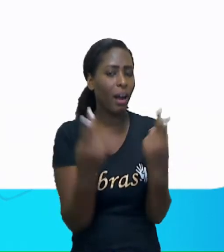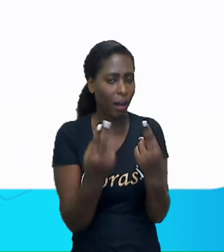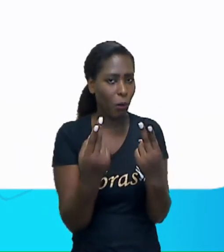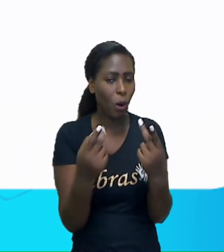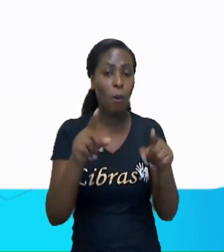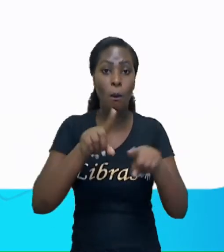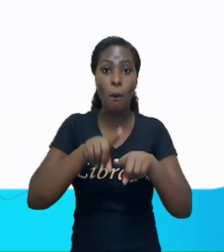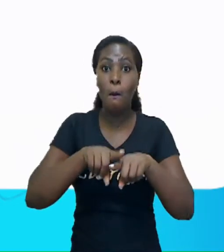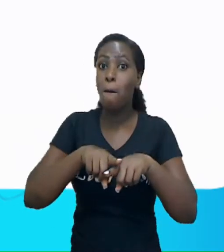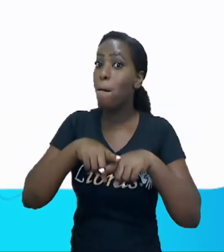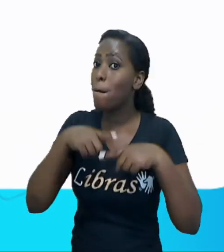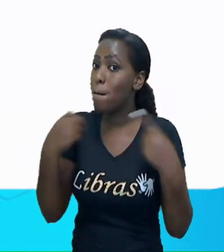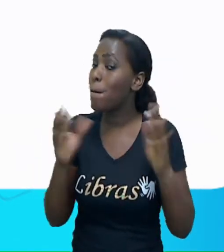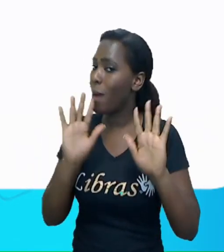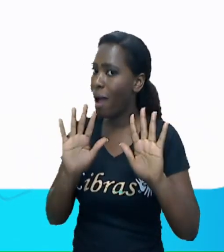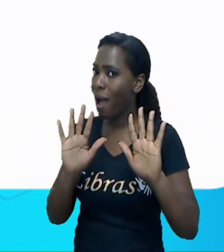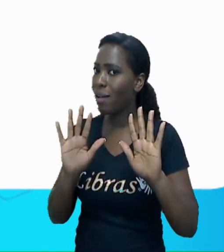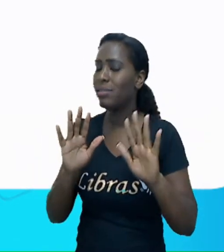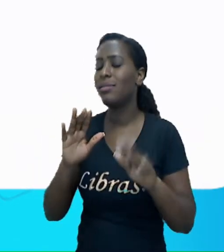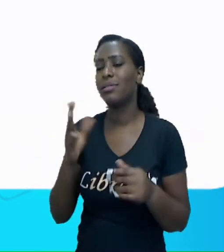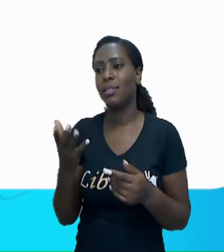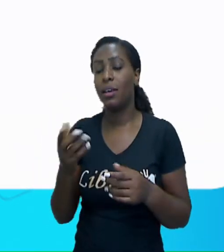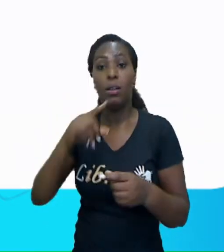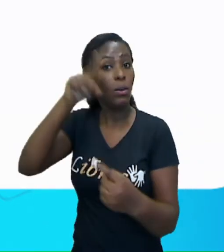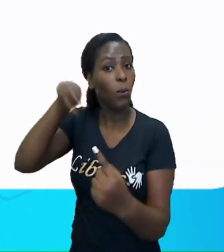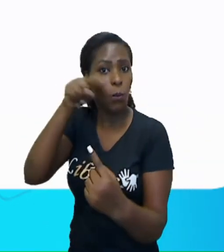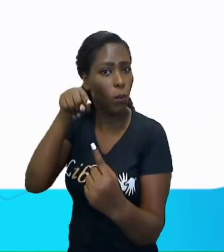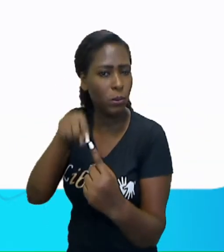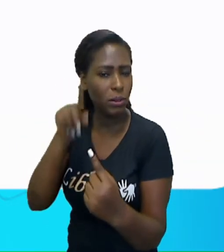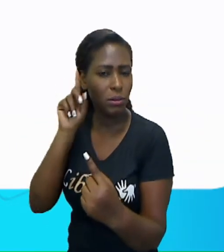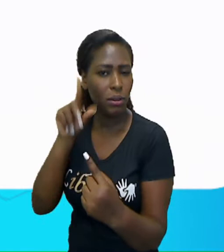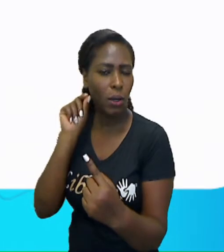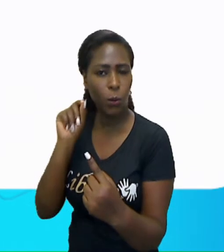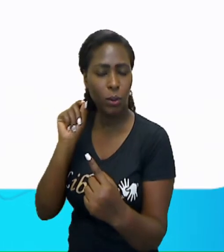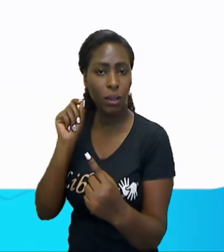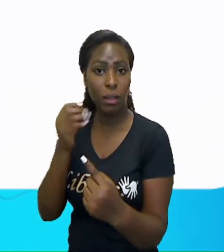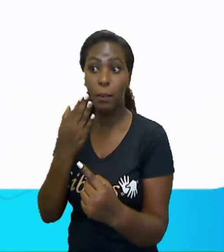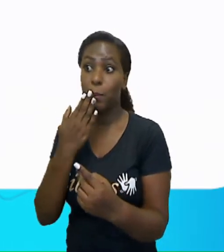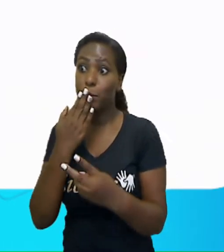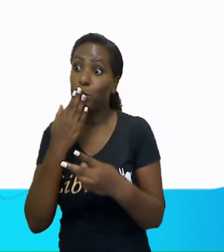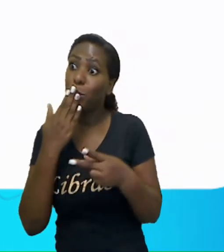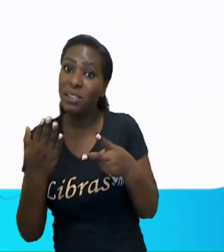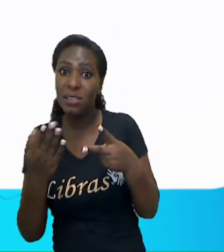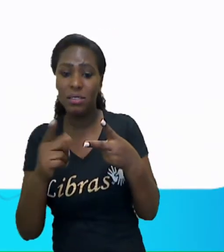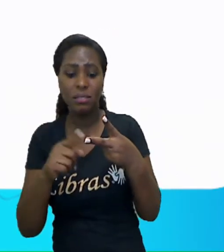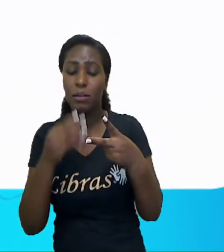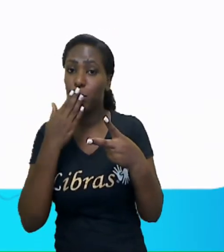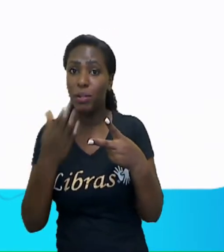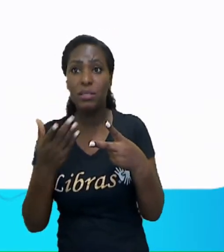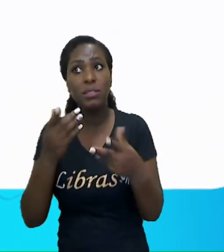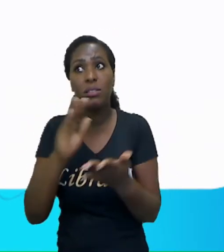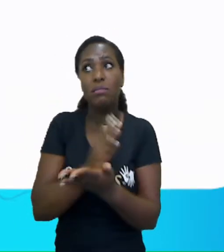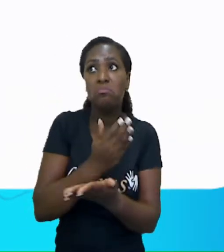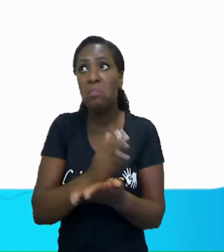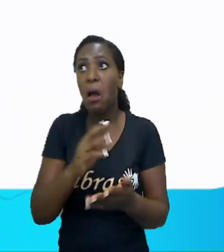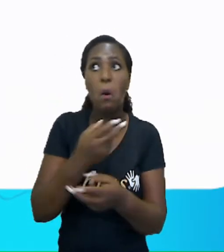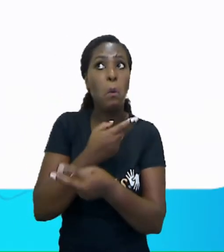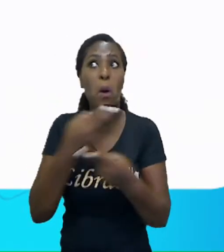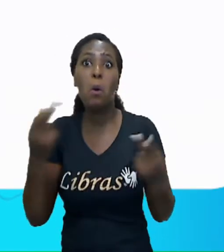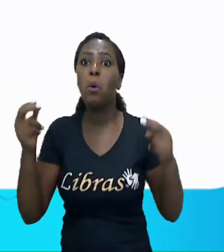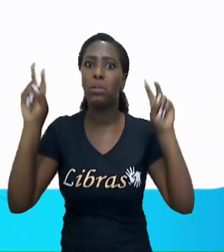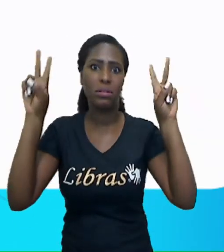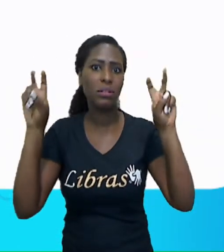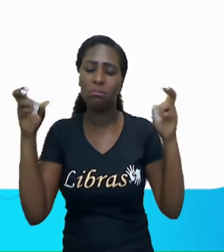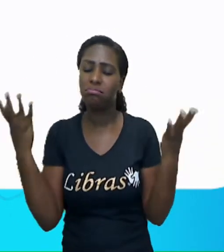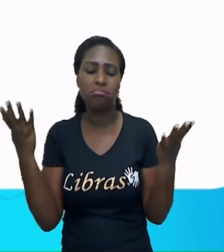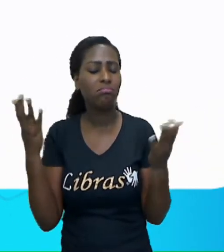quê? O objetivo dela, como o próprio nome já diz, solicitação, não é mesmo? É fazer um